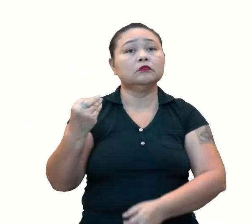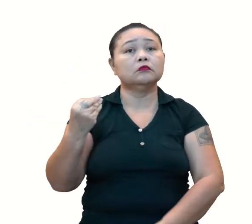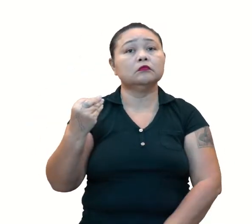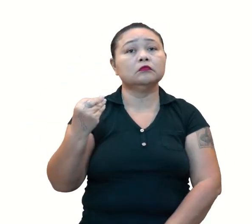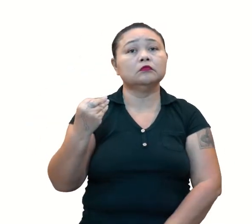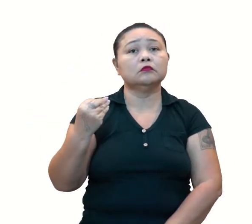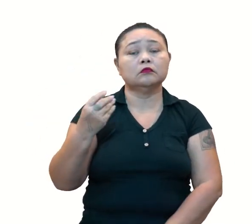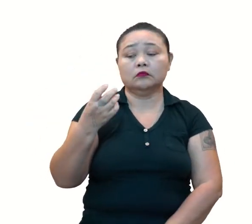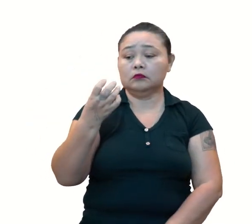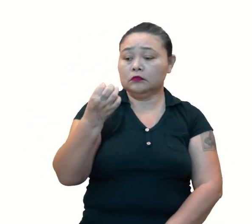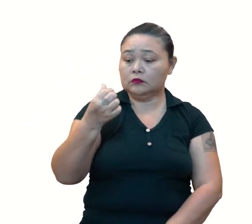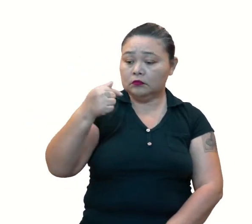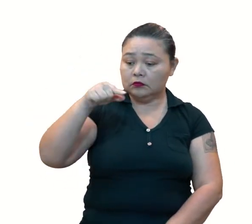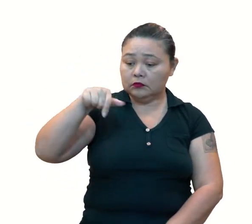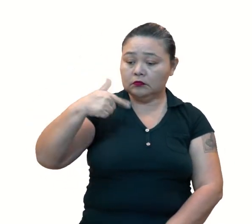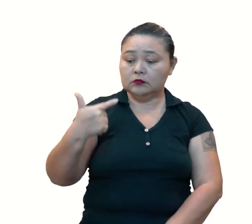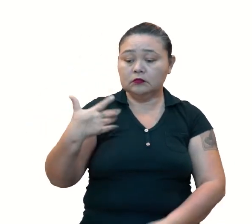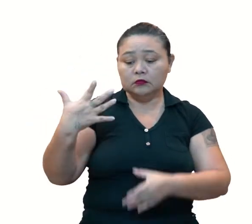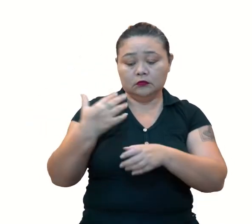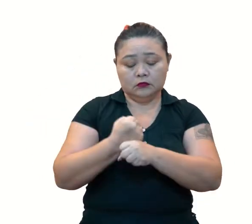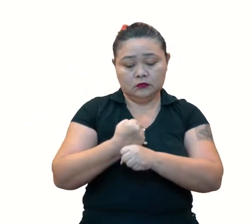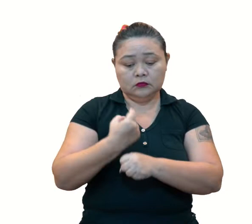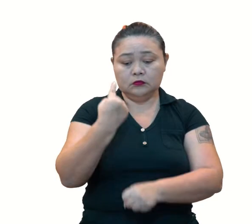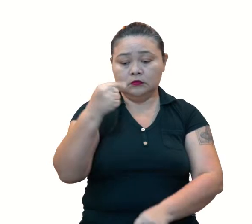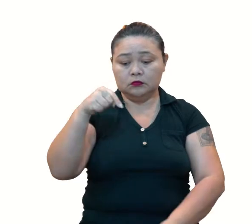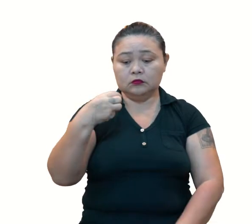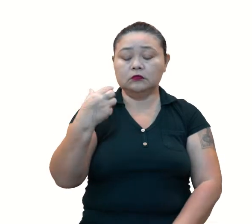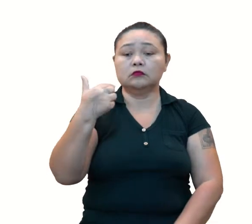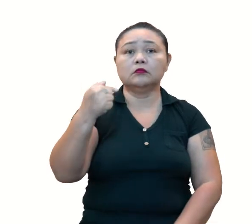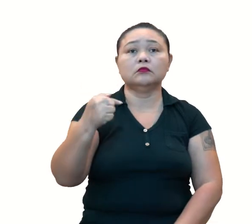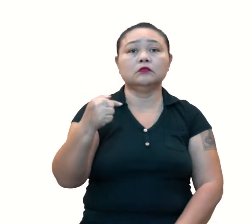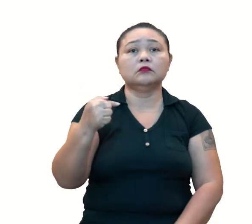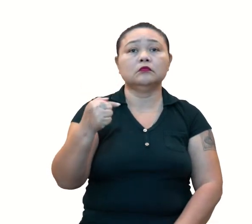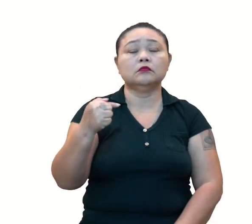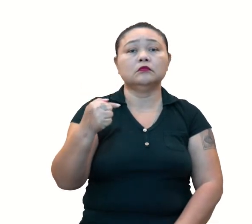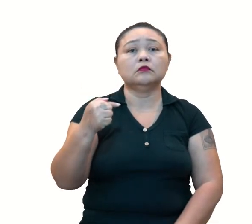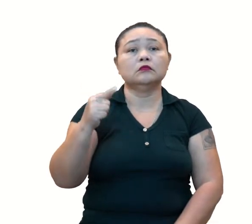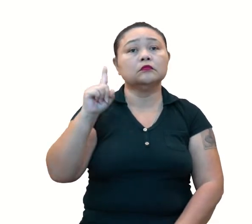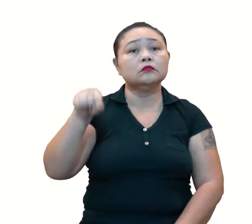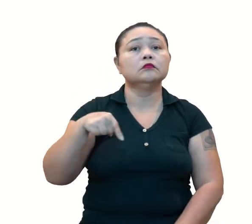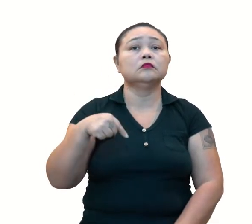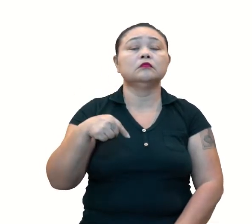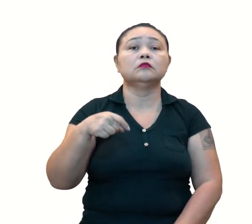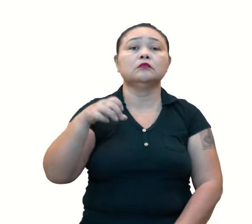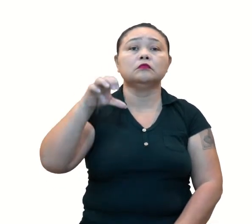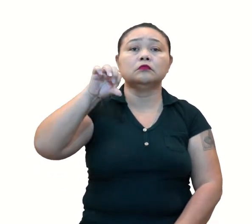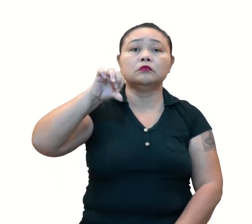ser 67,2 mais 1,7. Que é igual a